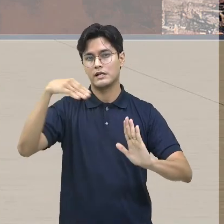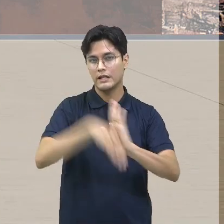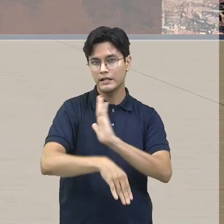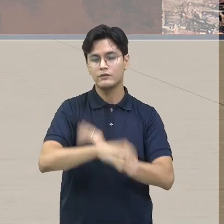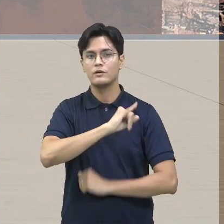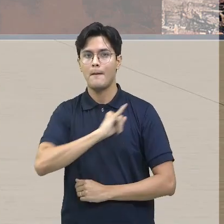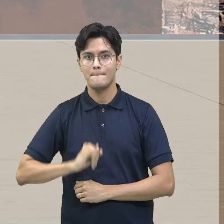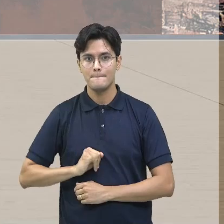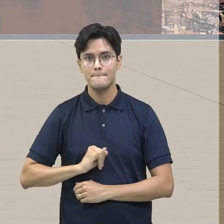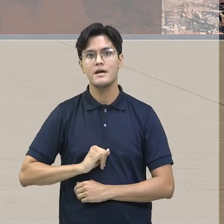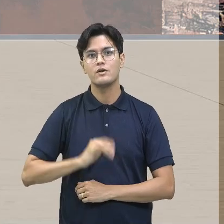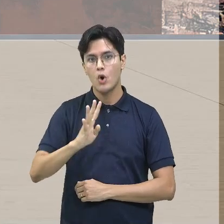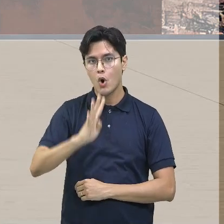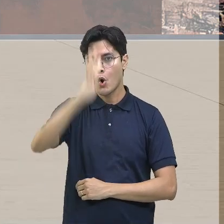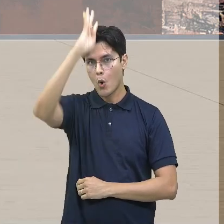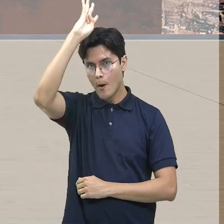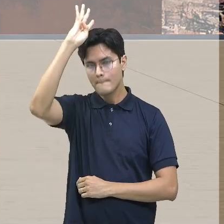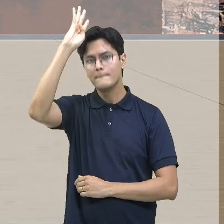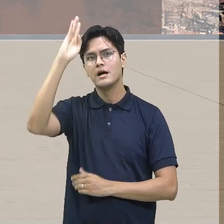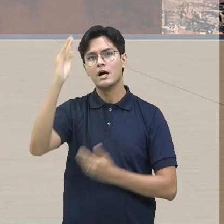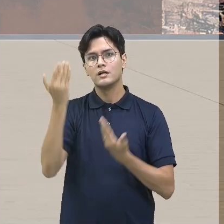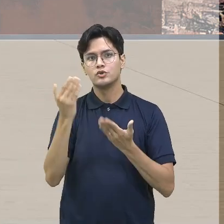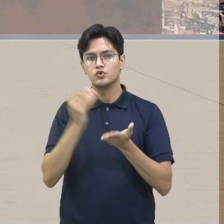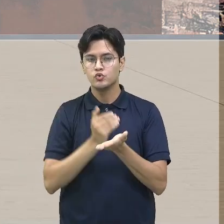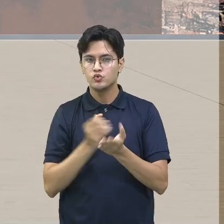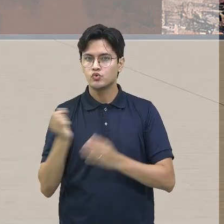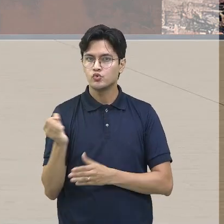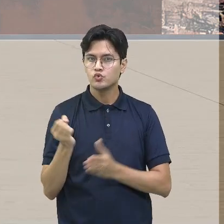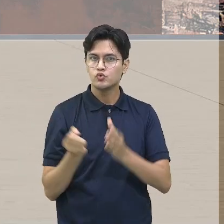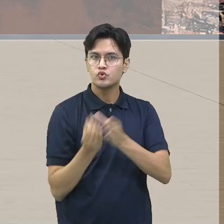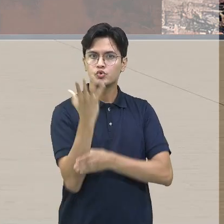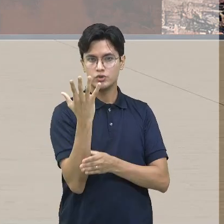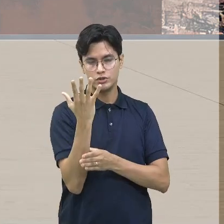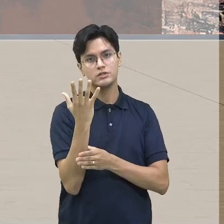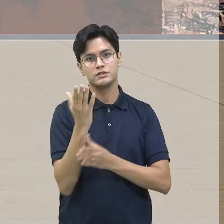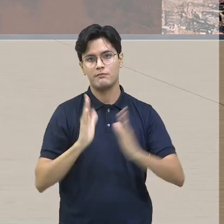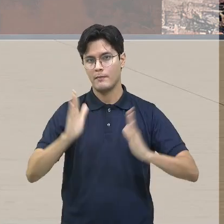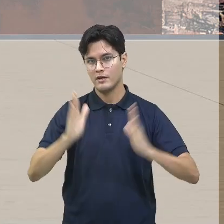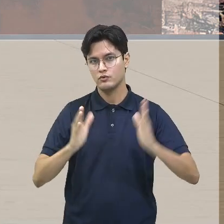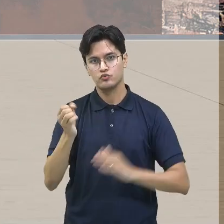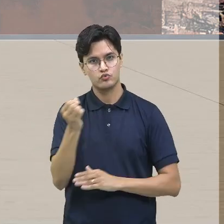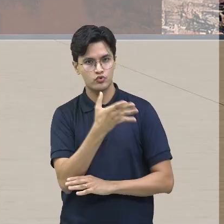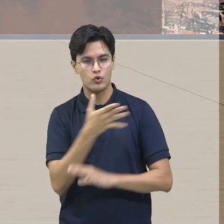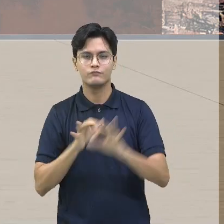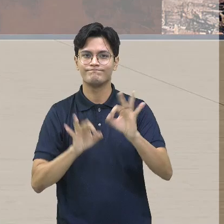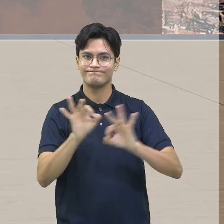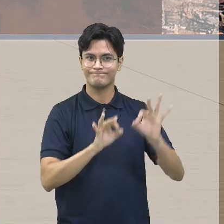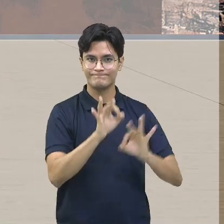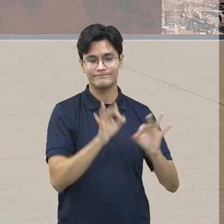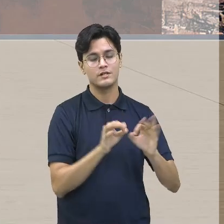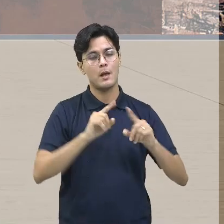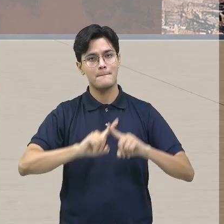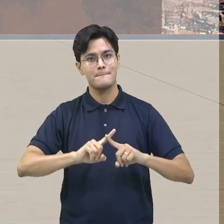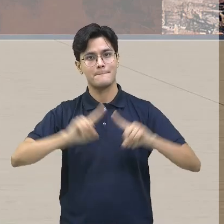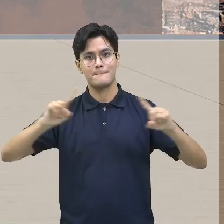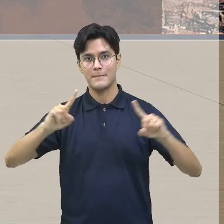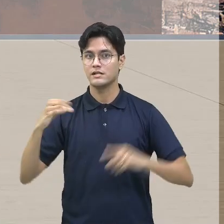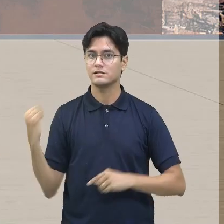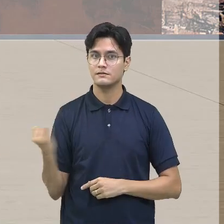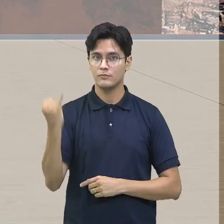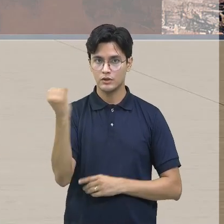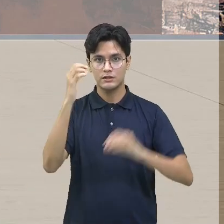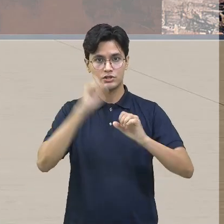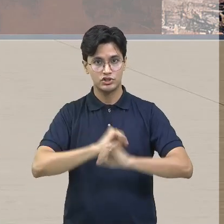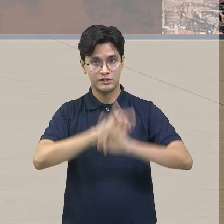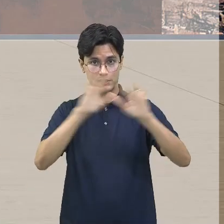vai inaugurar uma nova era de organização. Mas vale ressaltar que você,